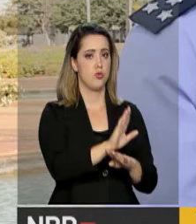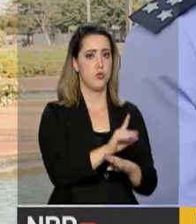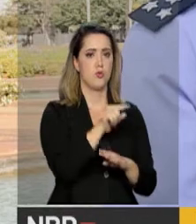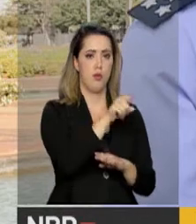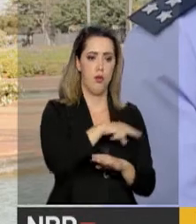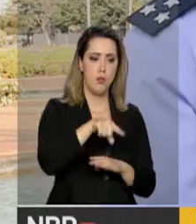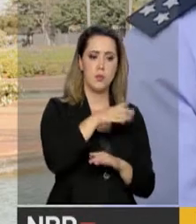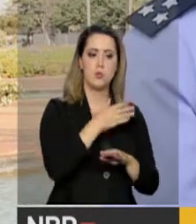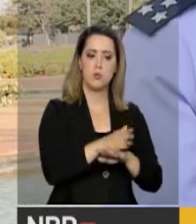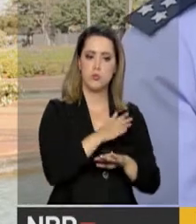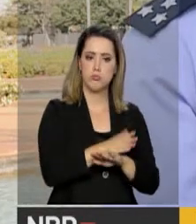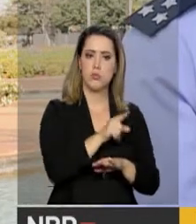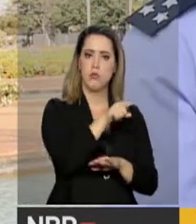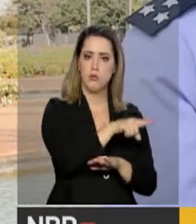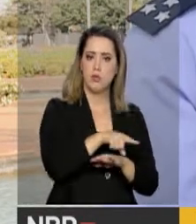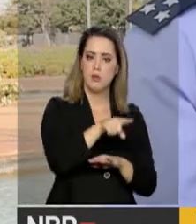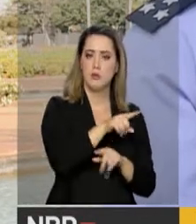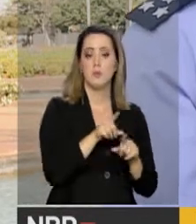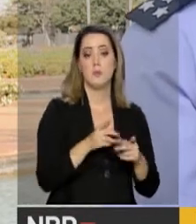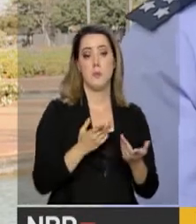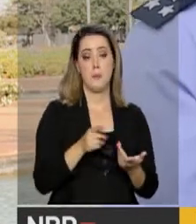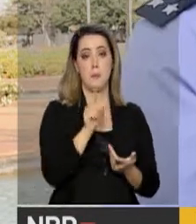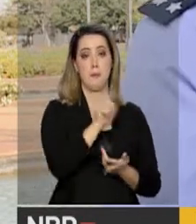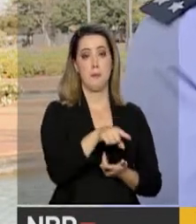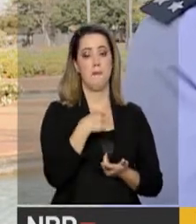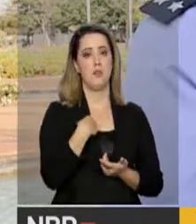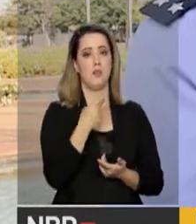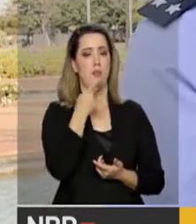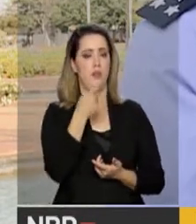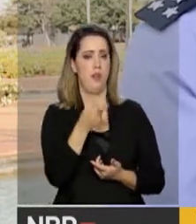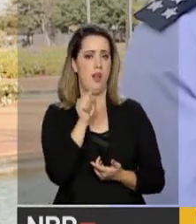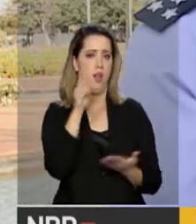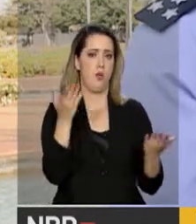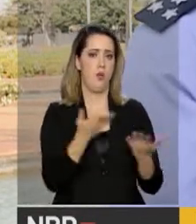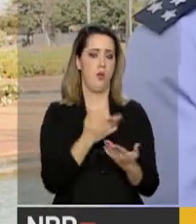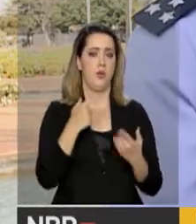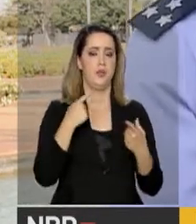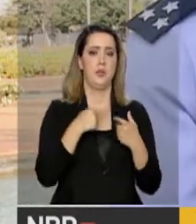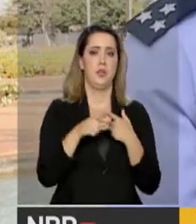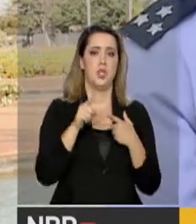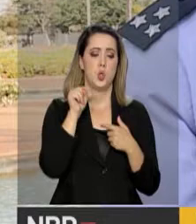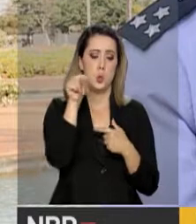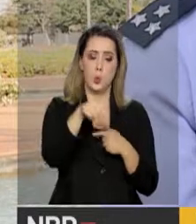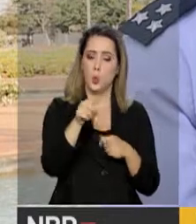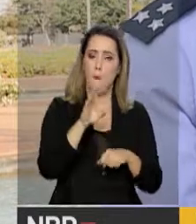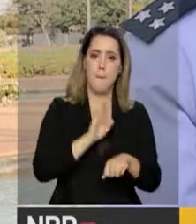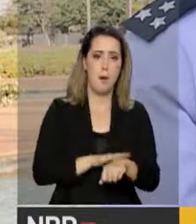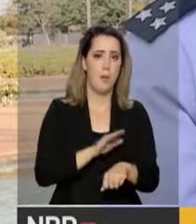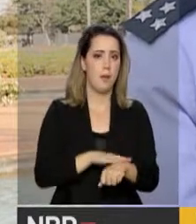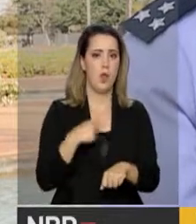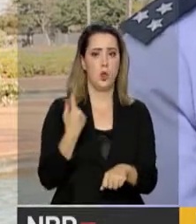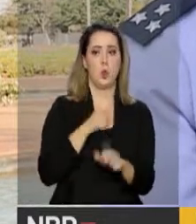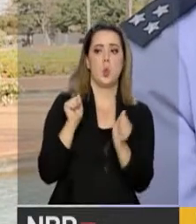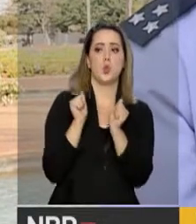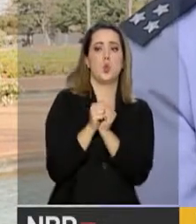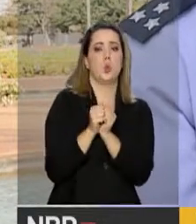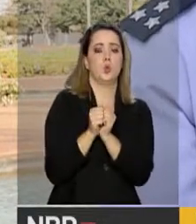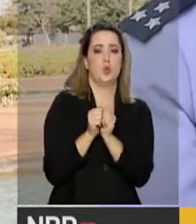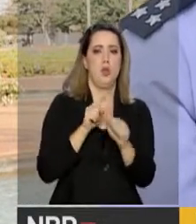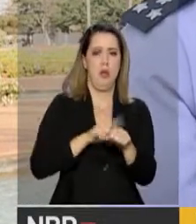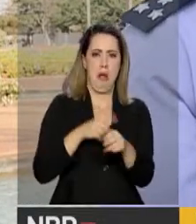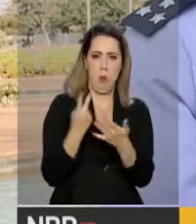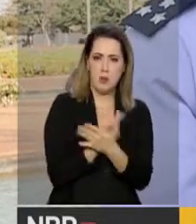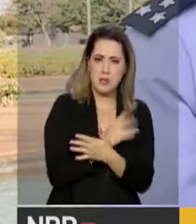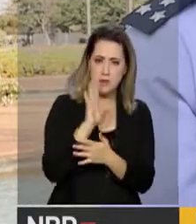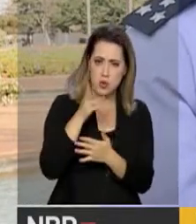complementar as necessidades da Defesa Civil. E não adianta, numa situação de catástrofe, naquele momento nós nos juntarmos para fazer